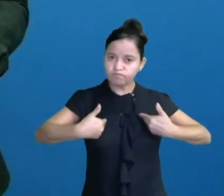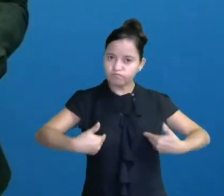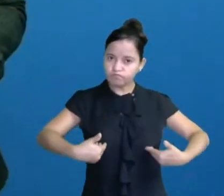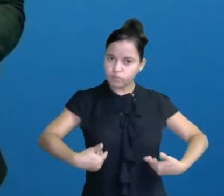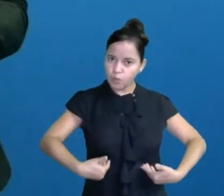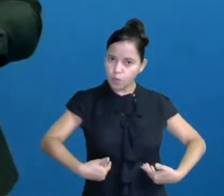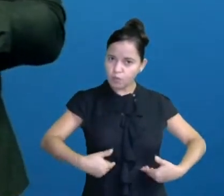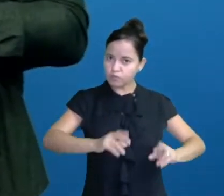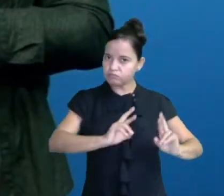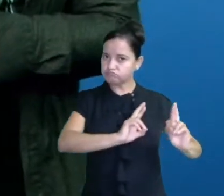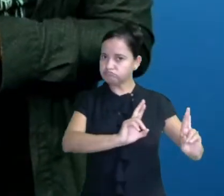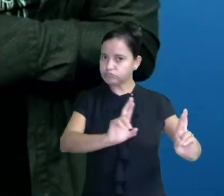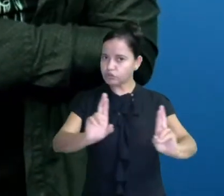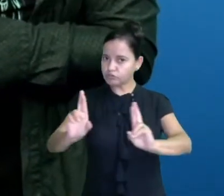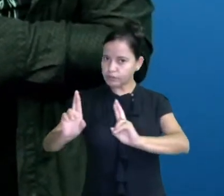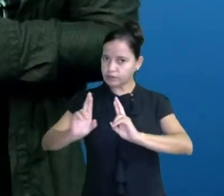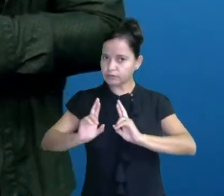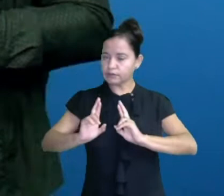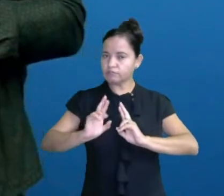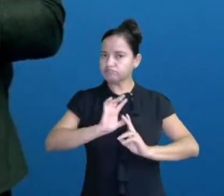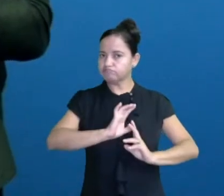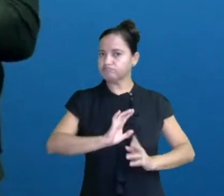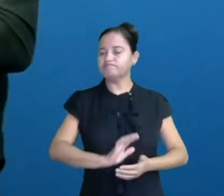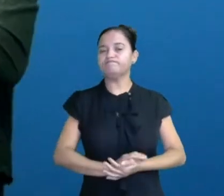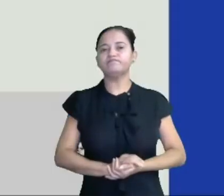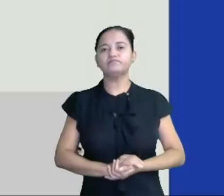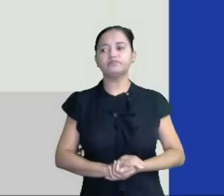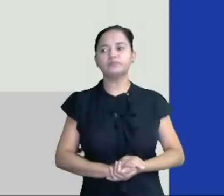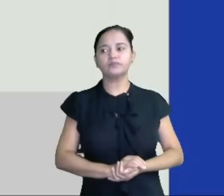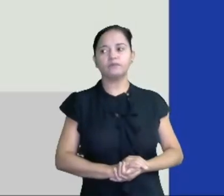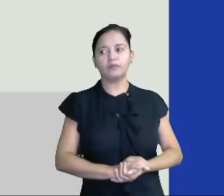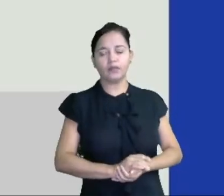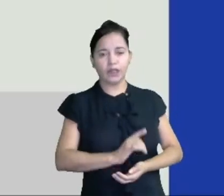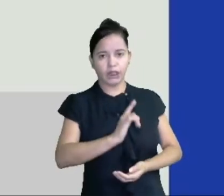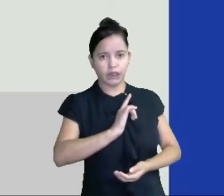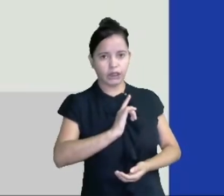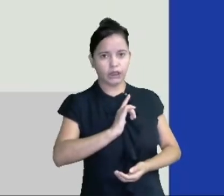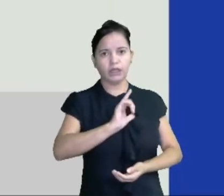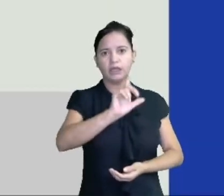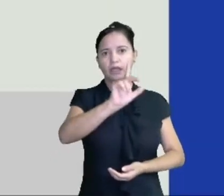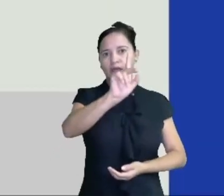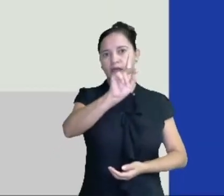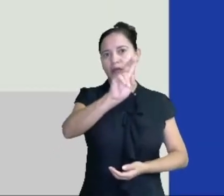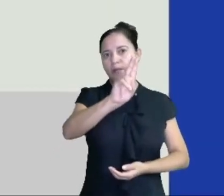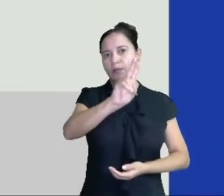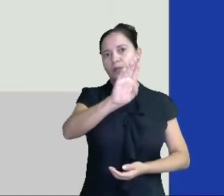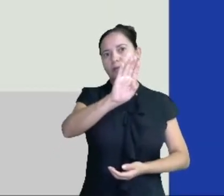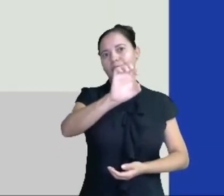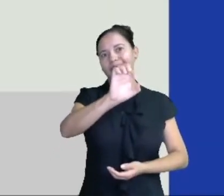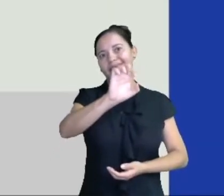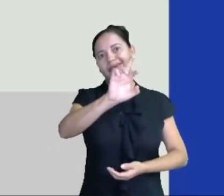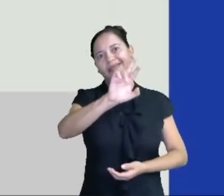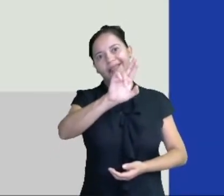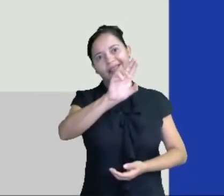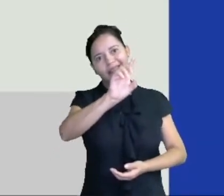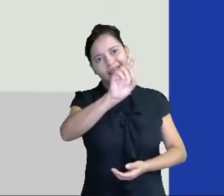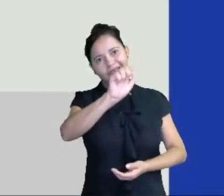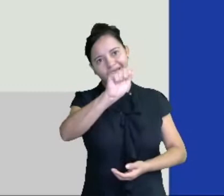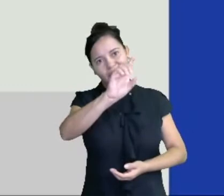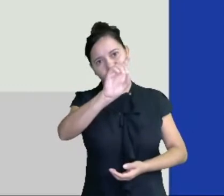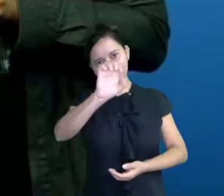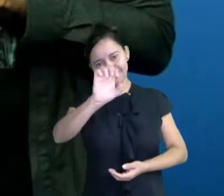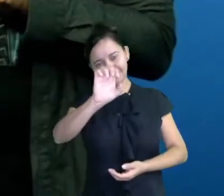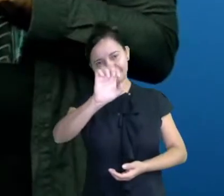outro. Vamos para o nosso próximo slide, produção, porque para a gente não perder muito tempo. Então, puberdade versus adolescência. Gente, porque quando